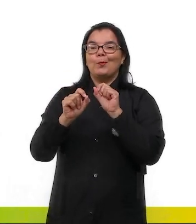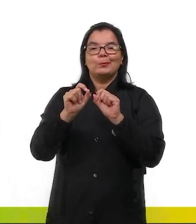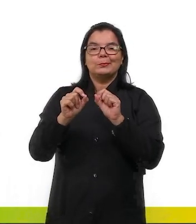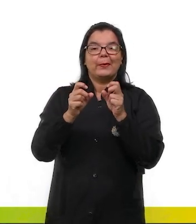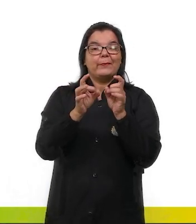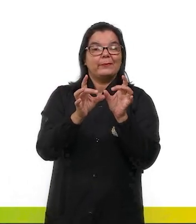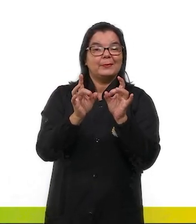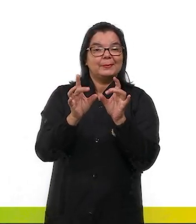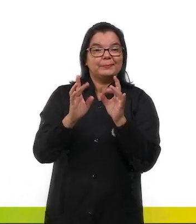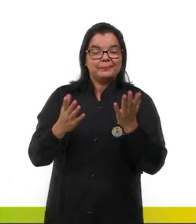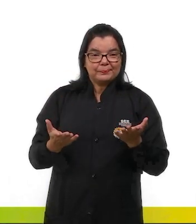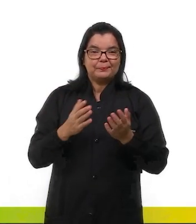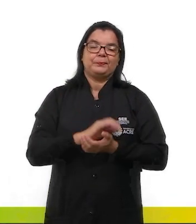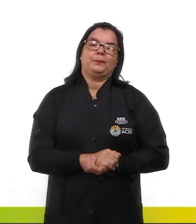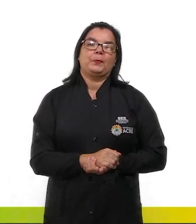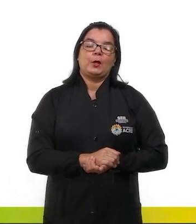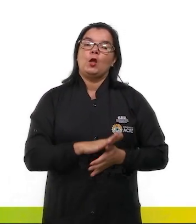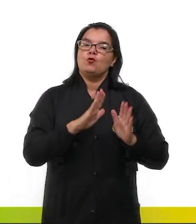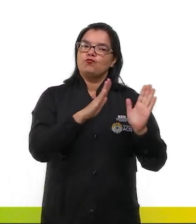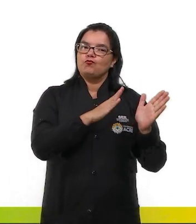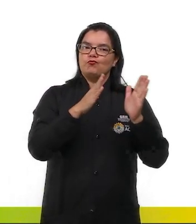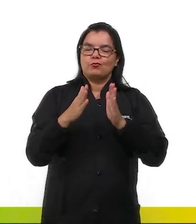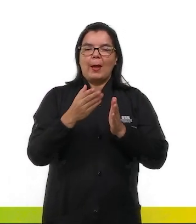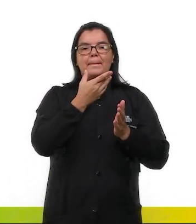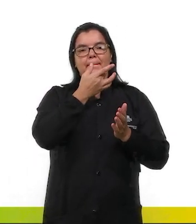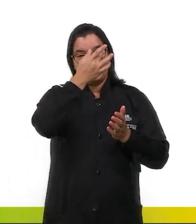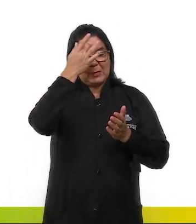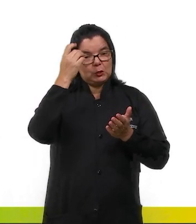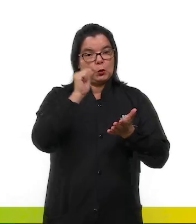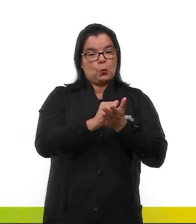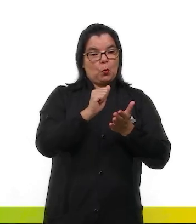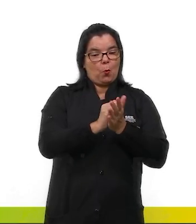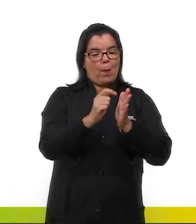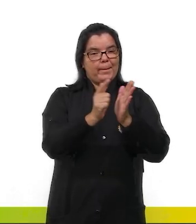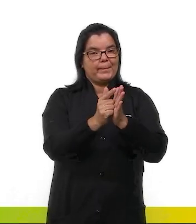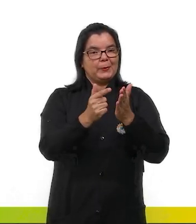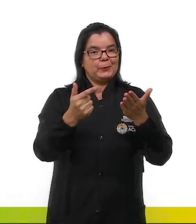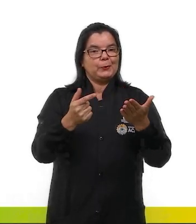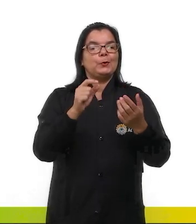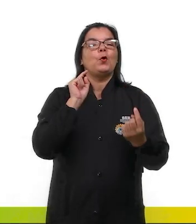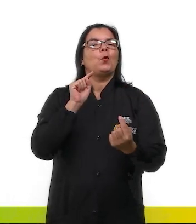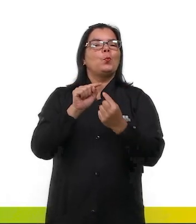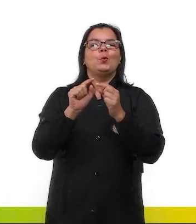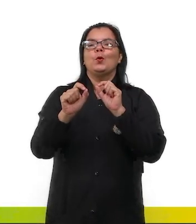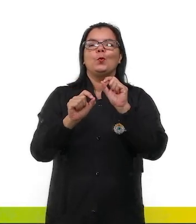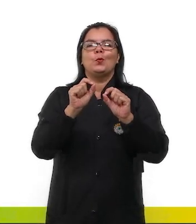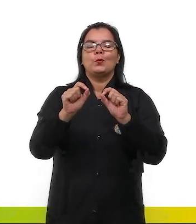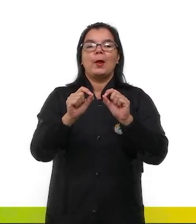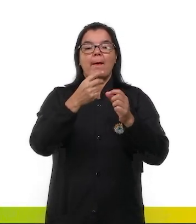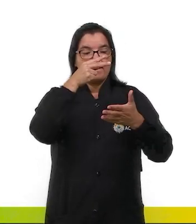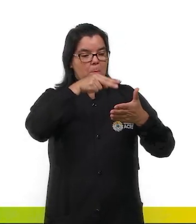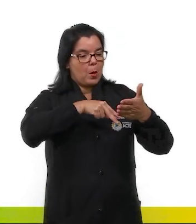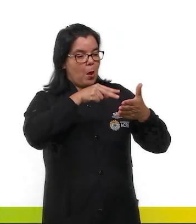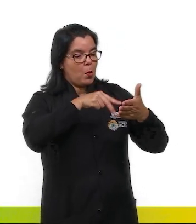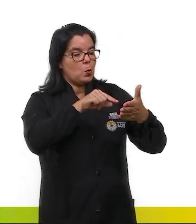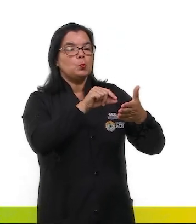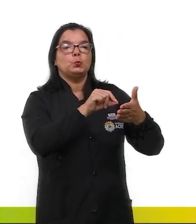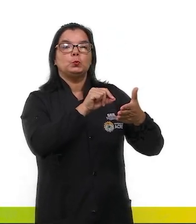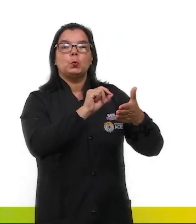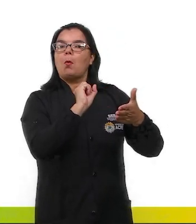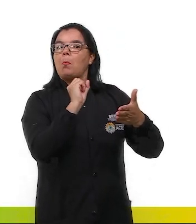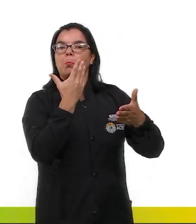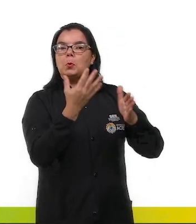é vender. Já o editorial, escrito por um jornal, o objetivo é convencer o leitor de